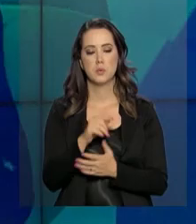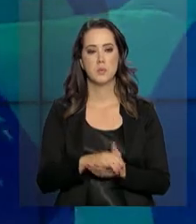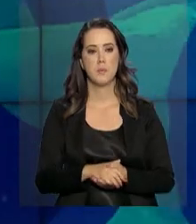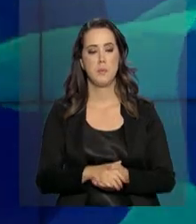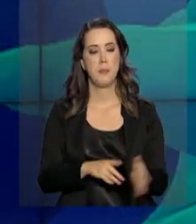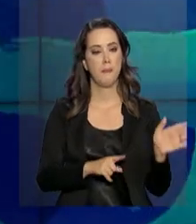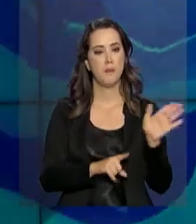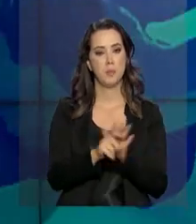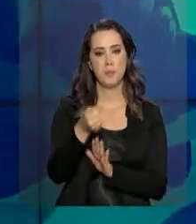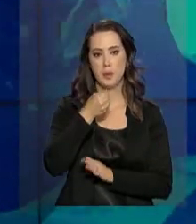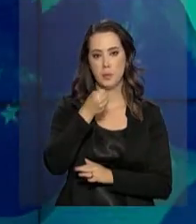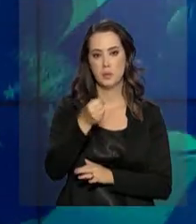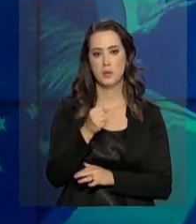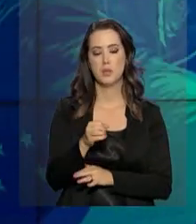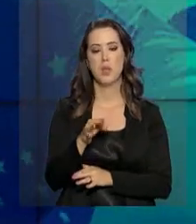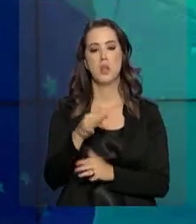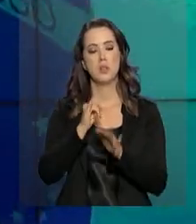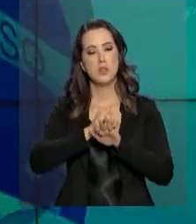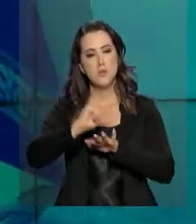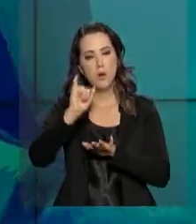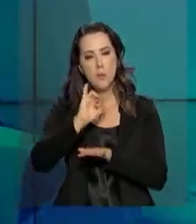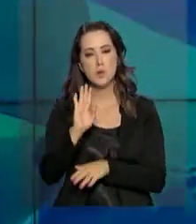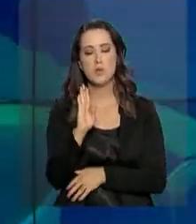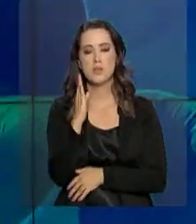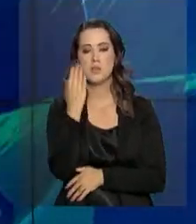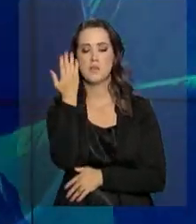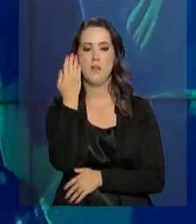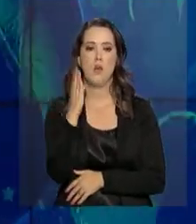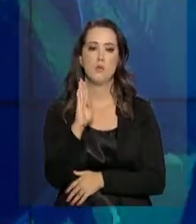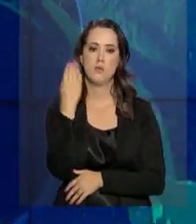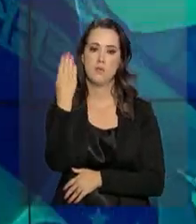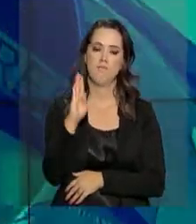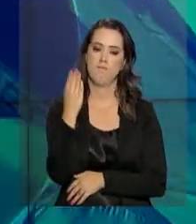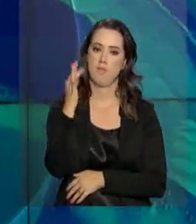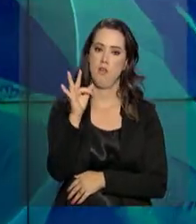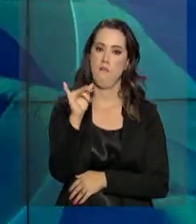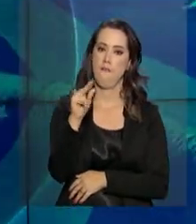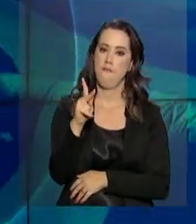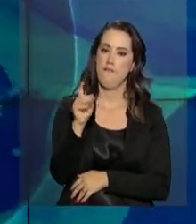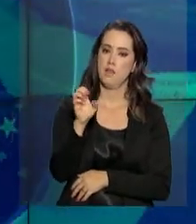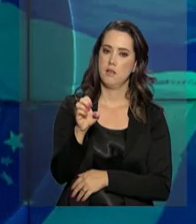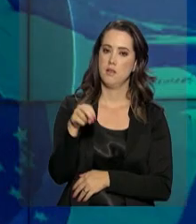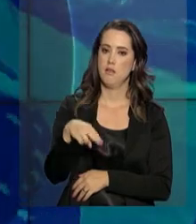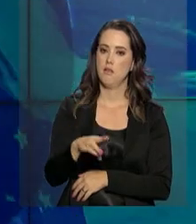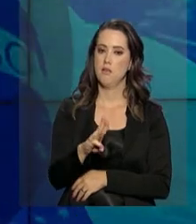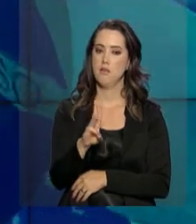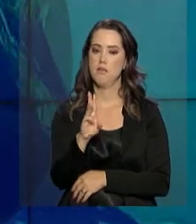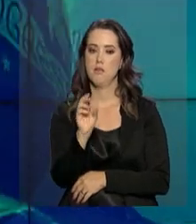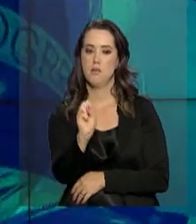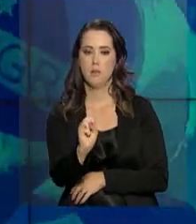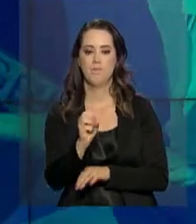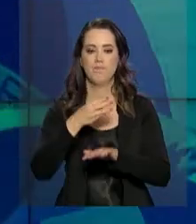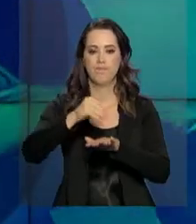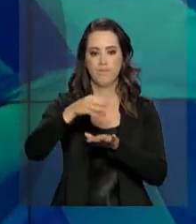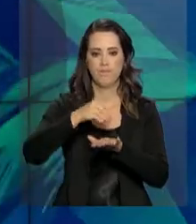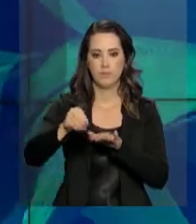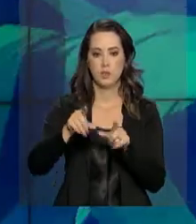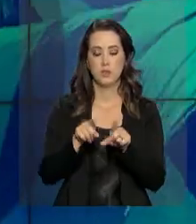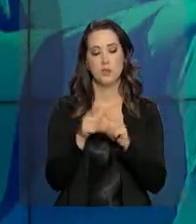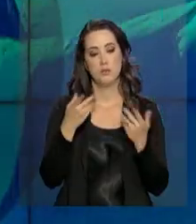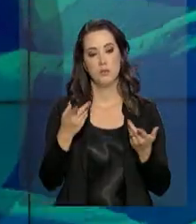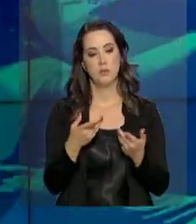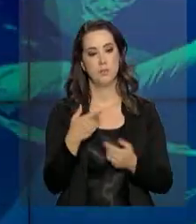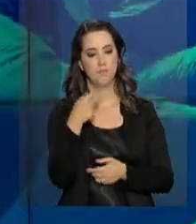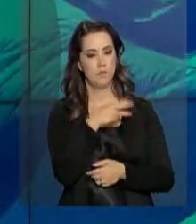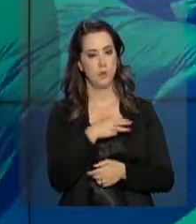sobre as fake news ou notícias falsas que vem sendo distribuídas pela internet o início explicou que os legisladores